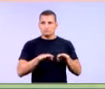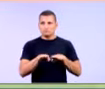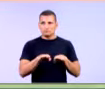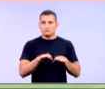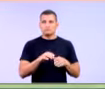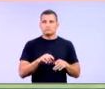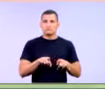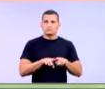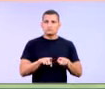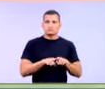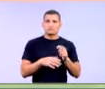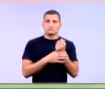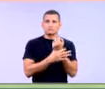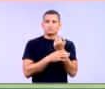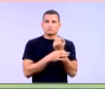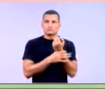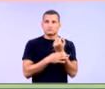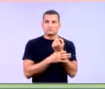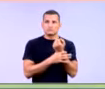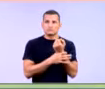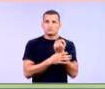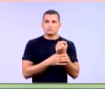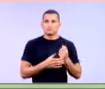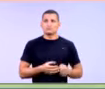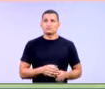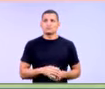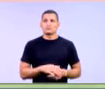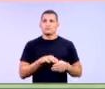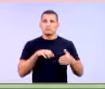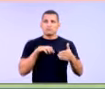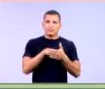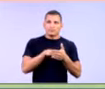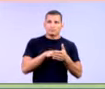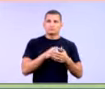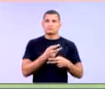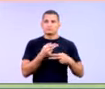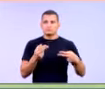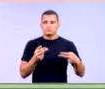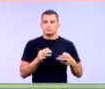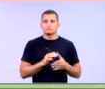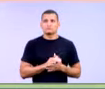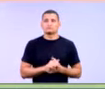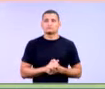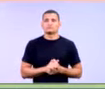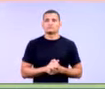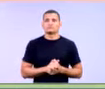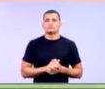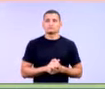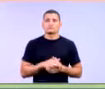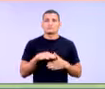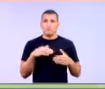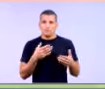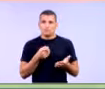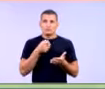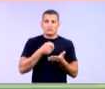garantir aí seguro contra acidentes pessoais. Então, no